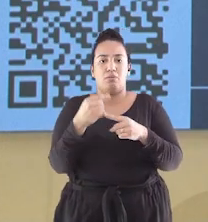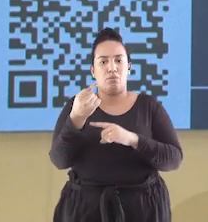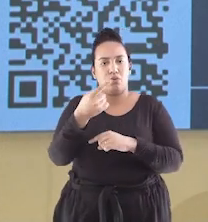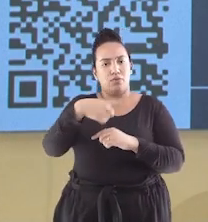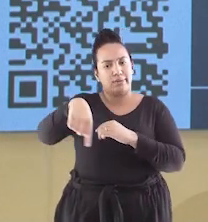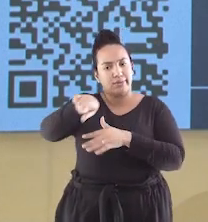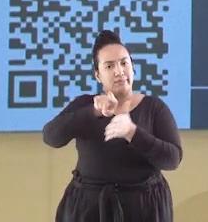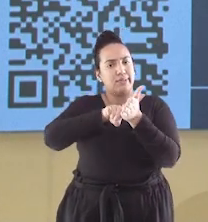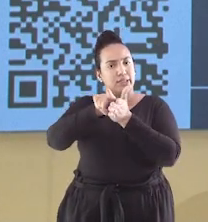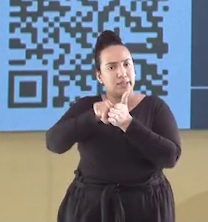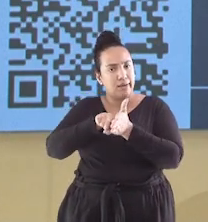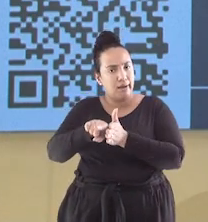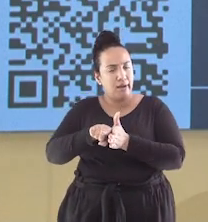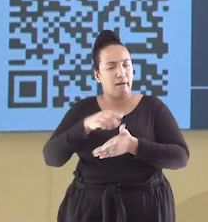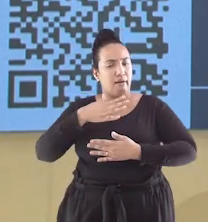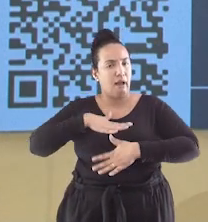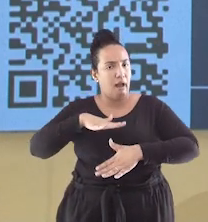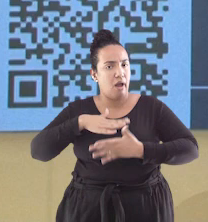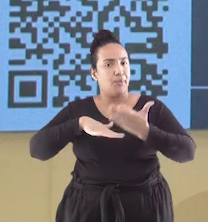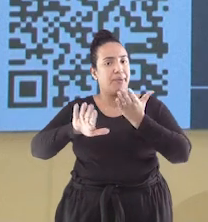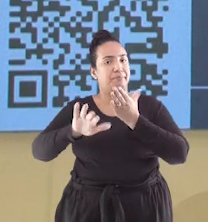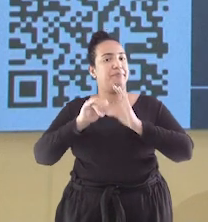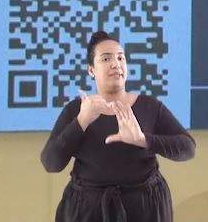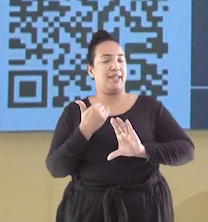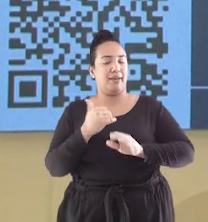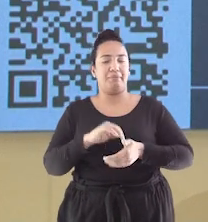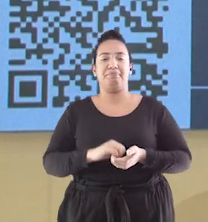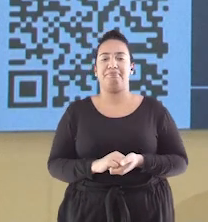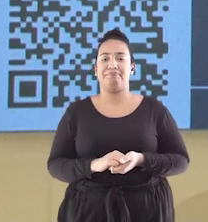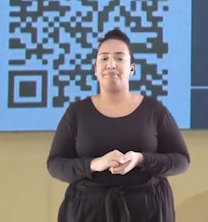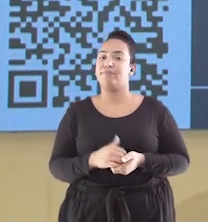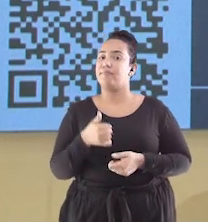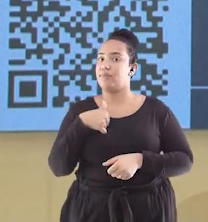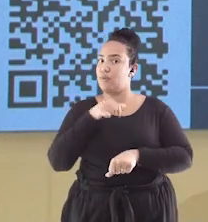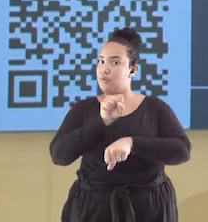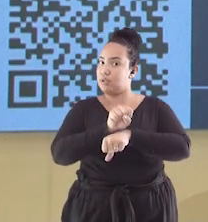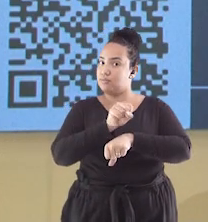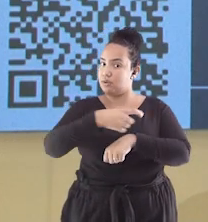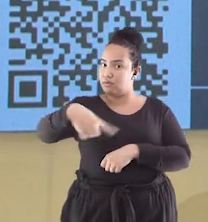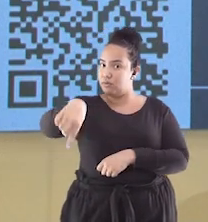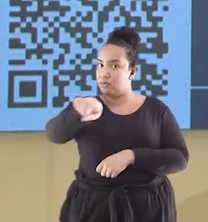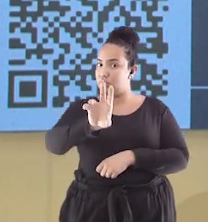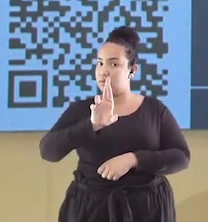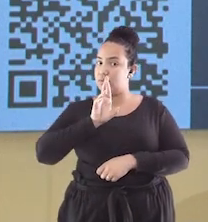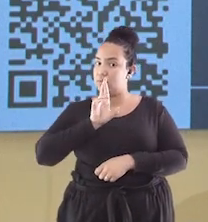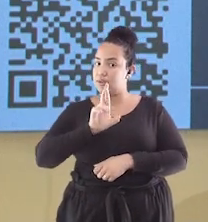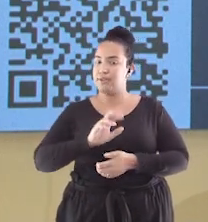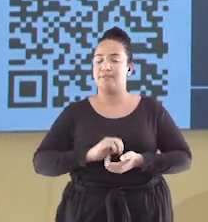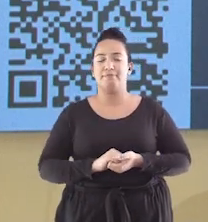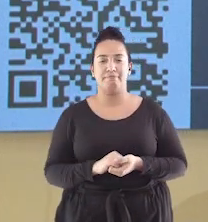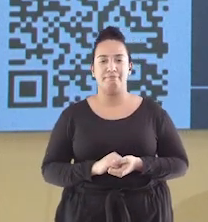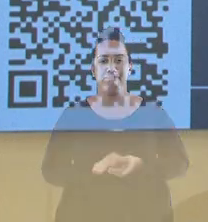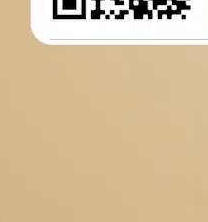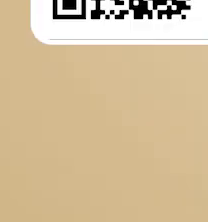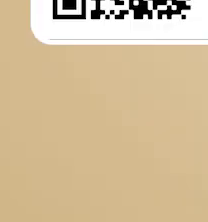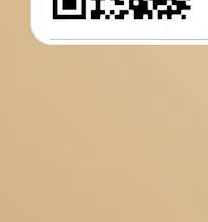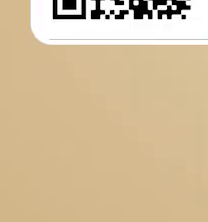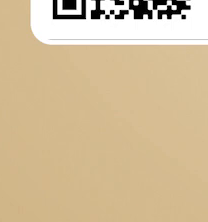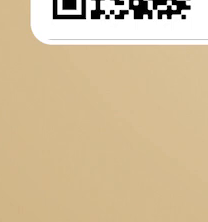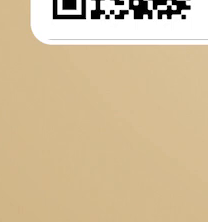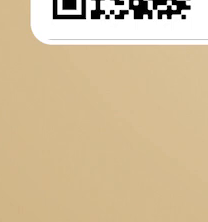página aberta e depois você pode pesquisar com calma. Eu estou aqui aguardando as respostas de vocês.